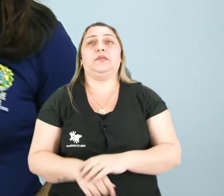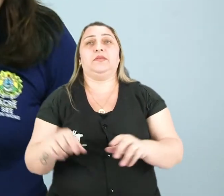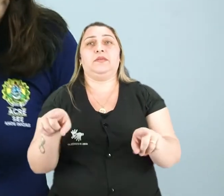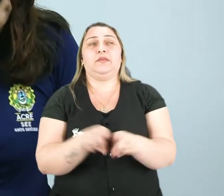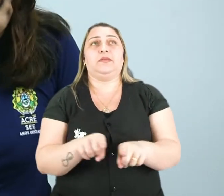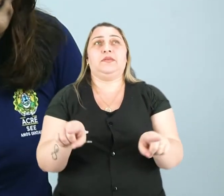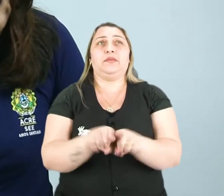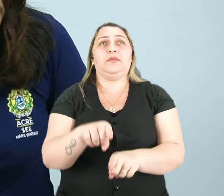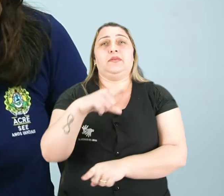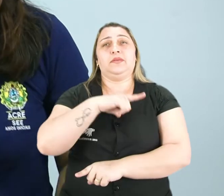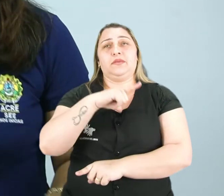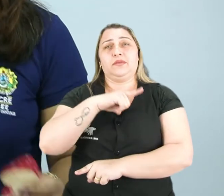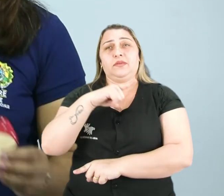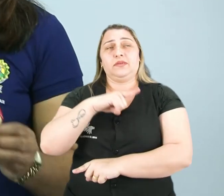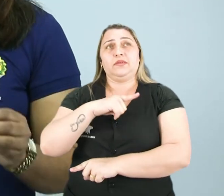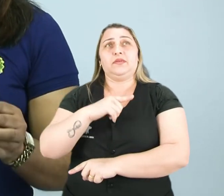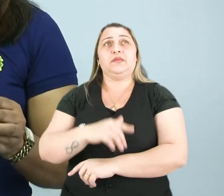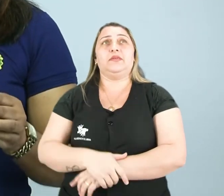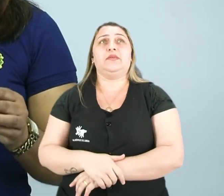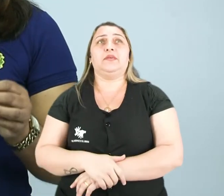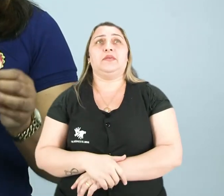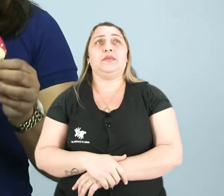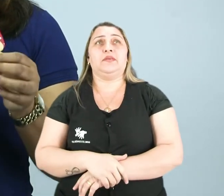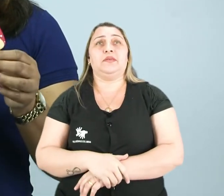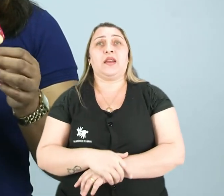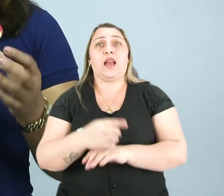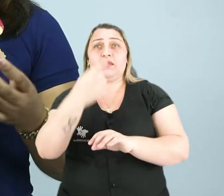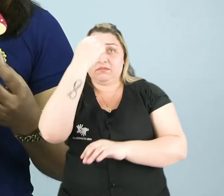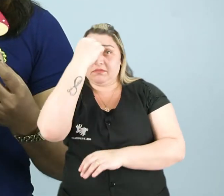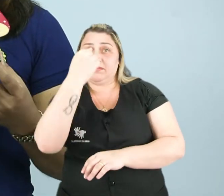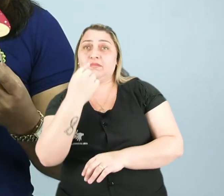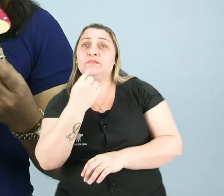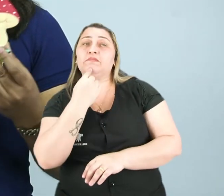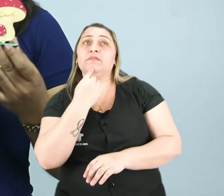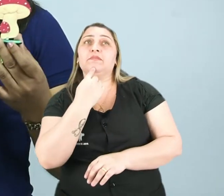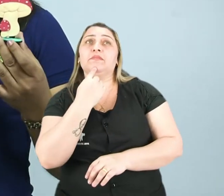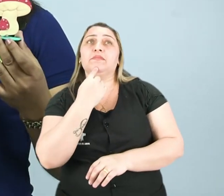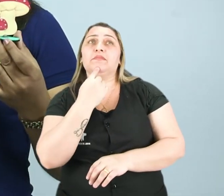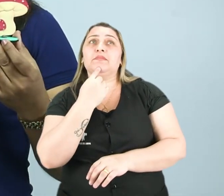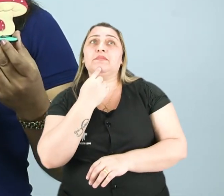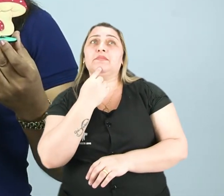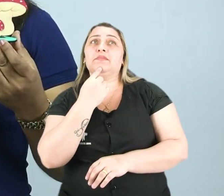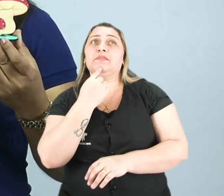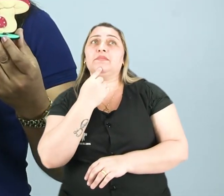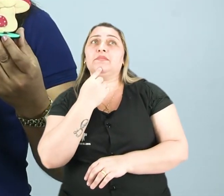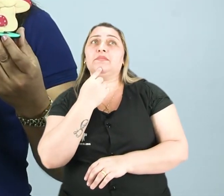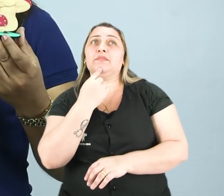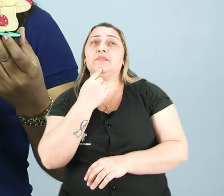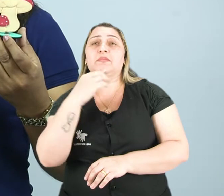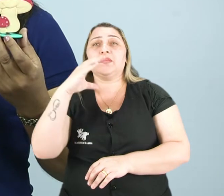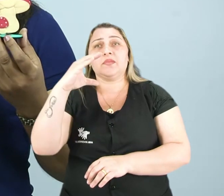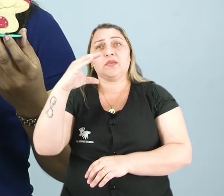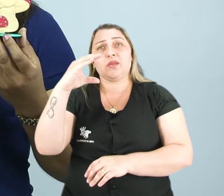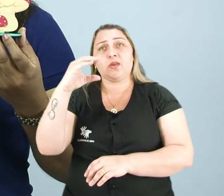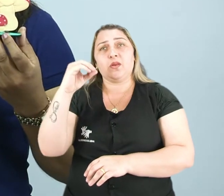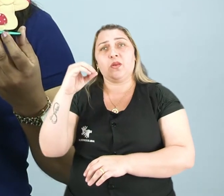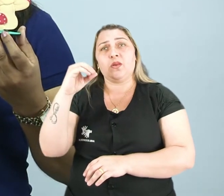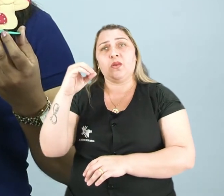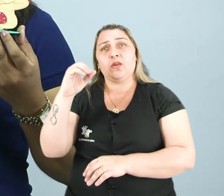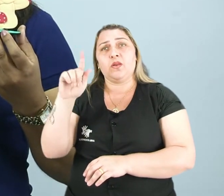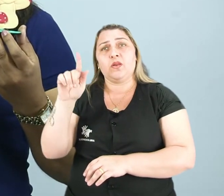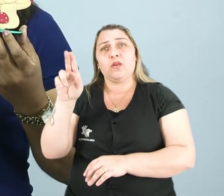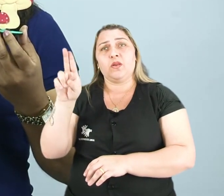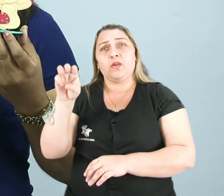ó, deixa eu mostrar para vocês a imagem de um cogumelo. Vocês sabiam que o cogumelo